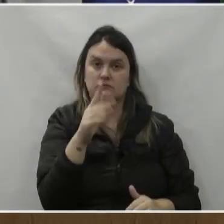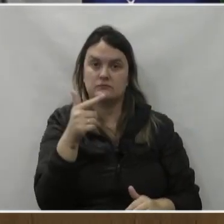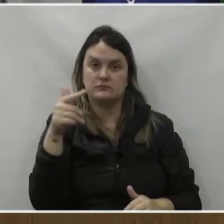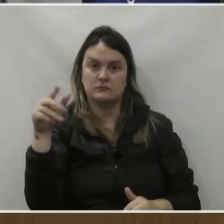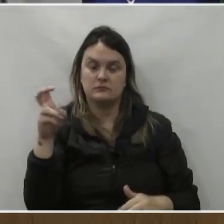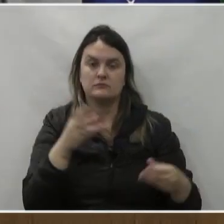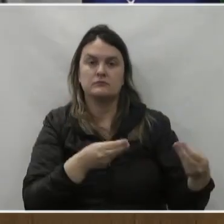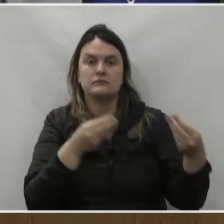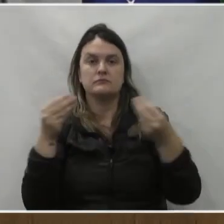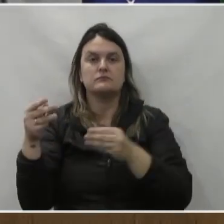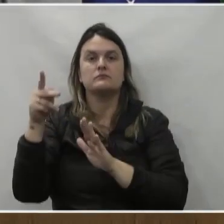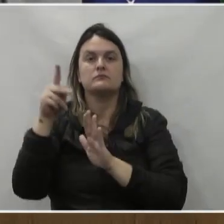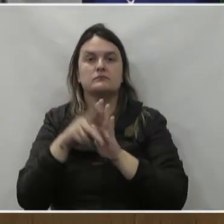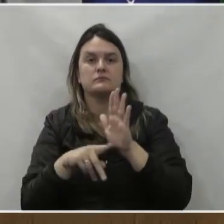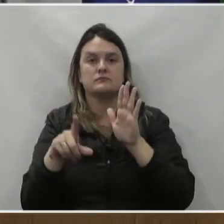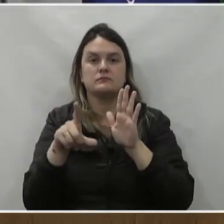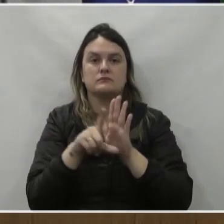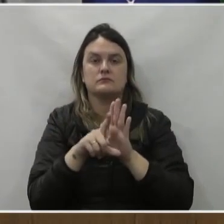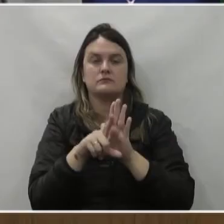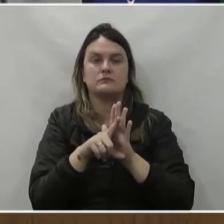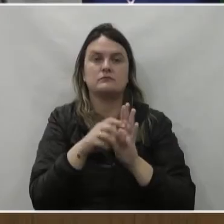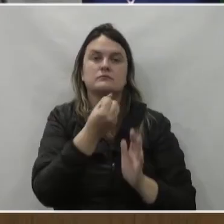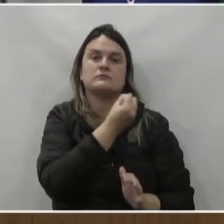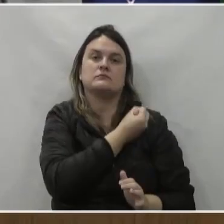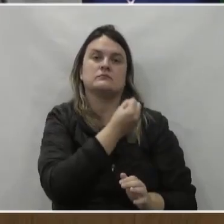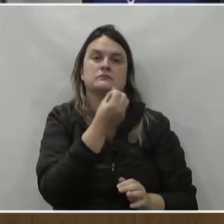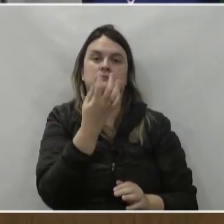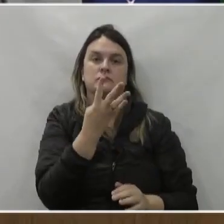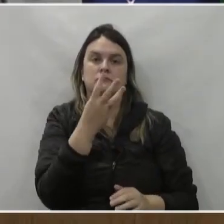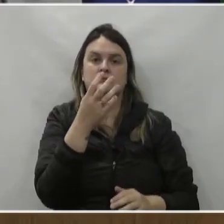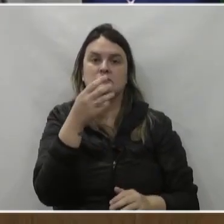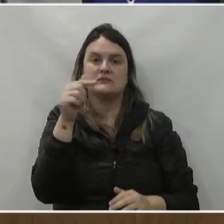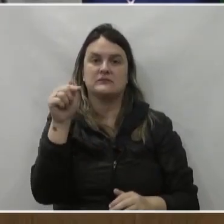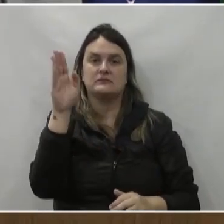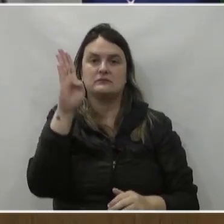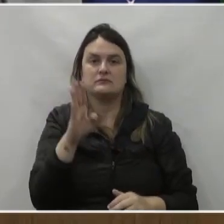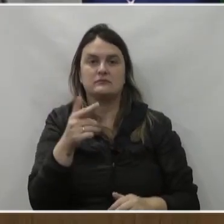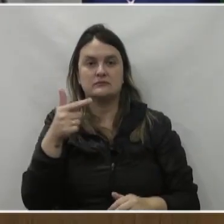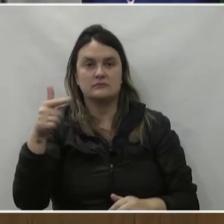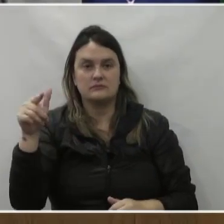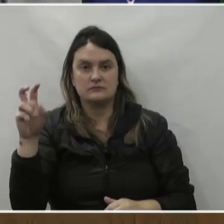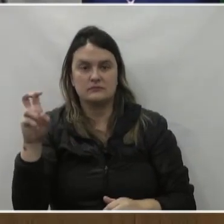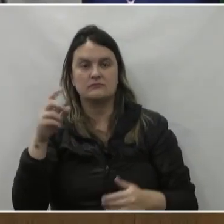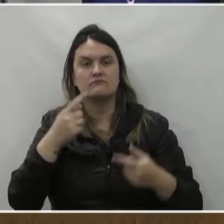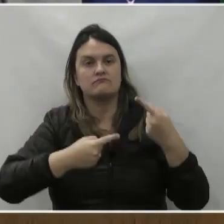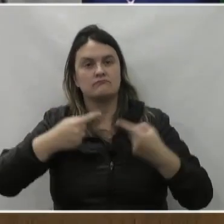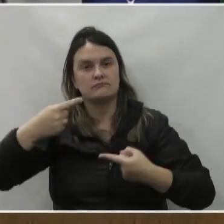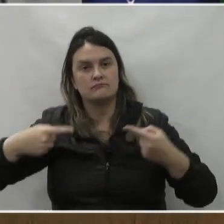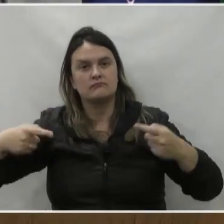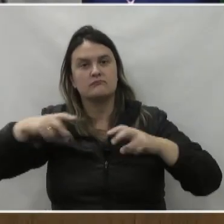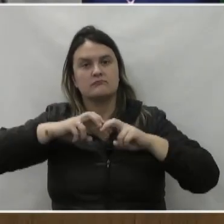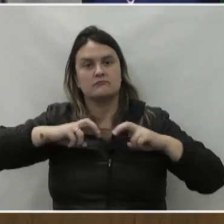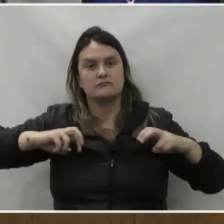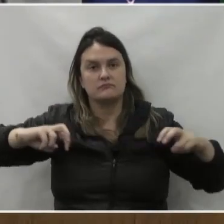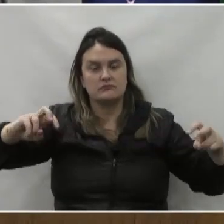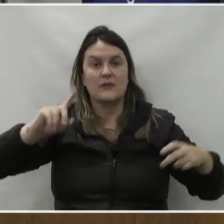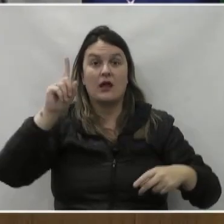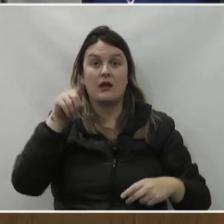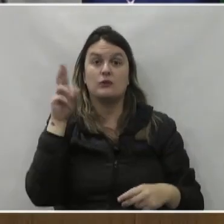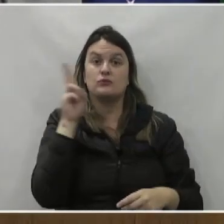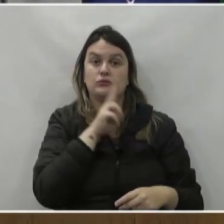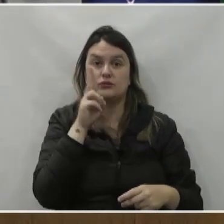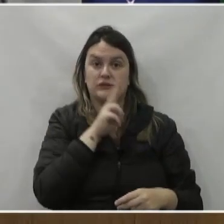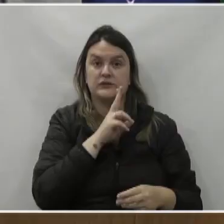1145/2025, encaminha projeto de lei ordinária de número 47/2025 para apreciação do plenário em regime